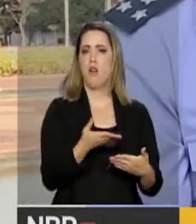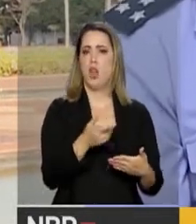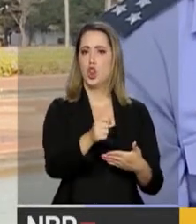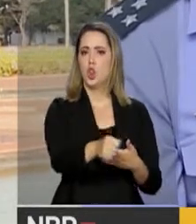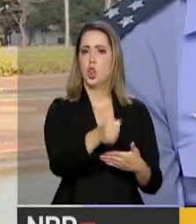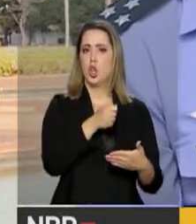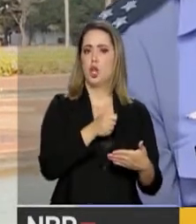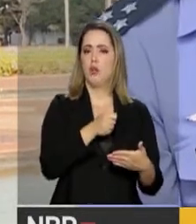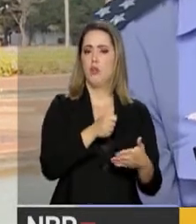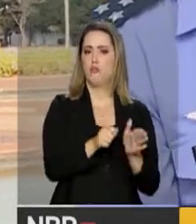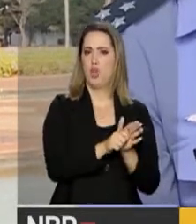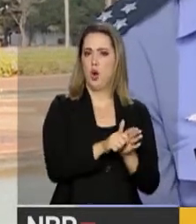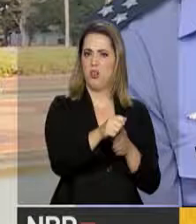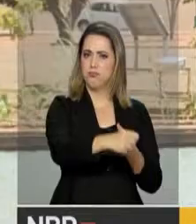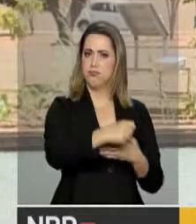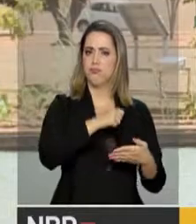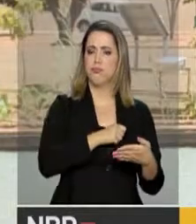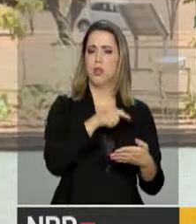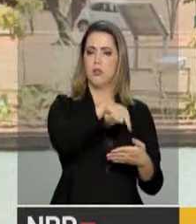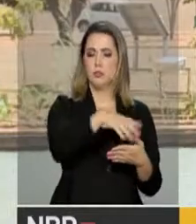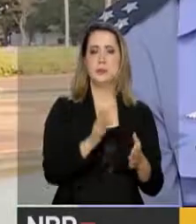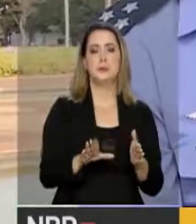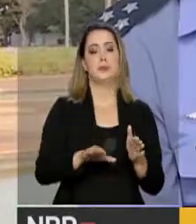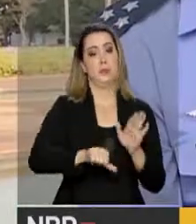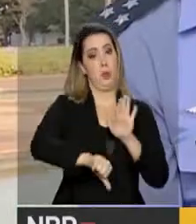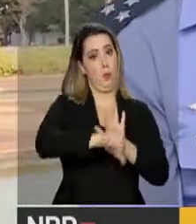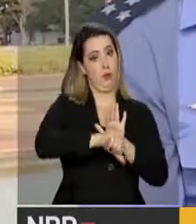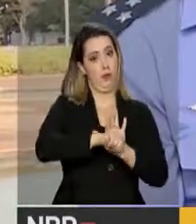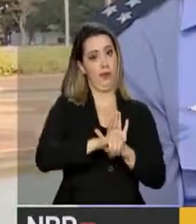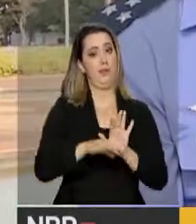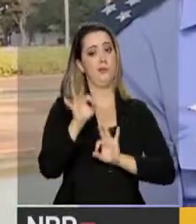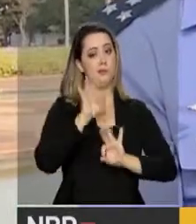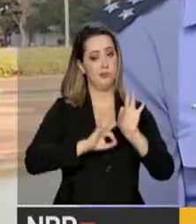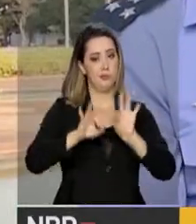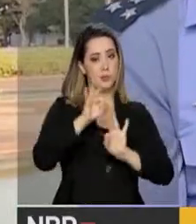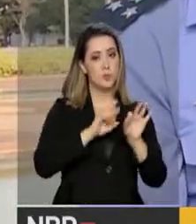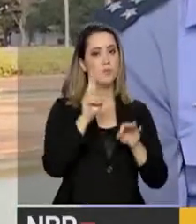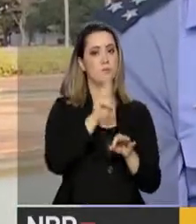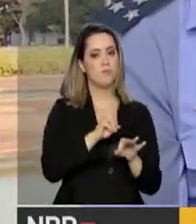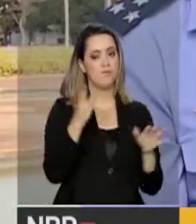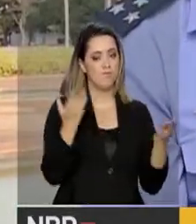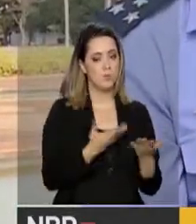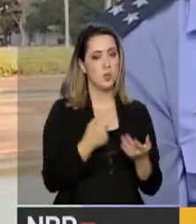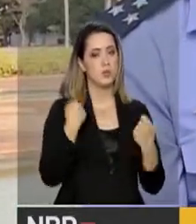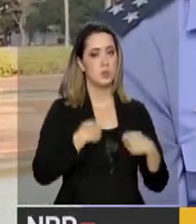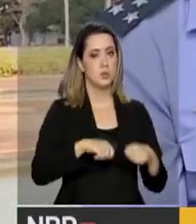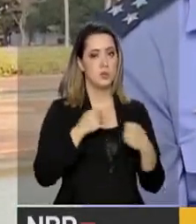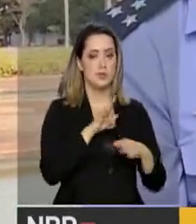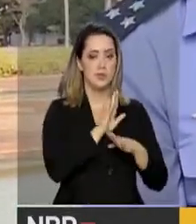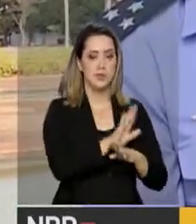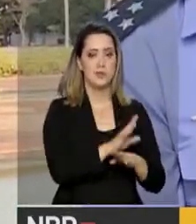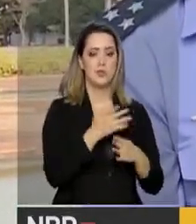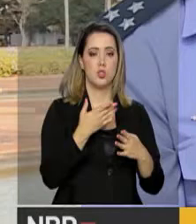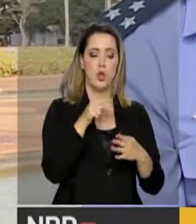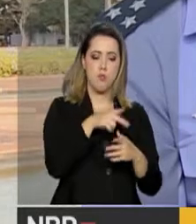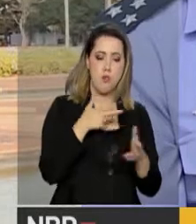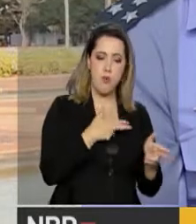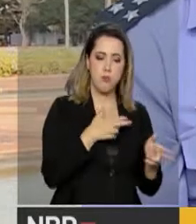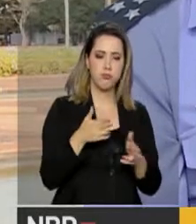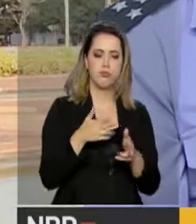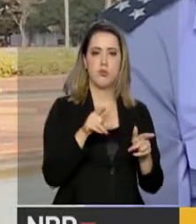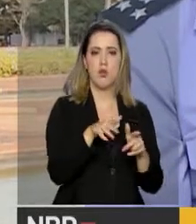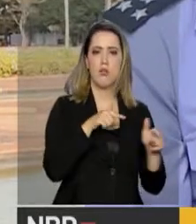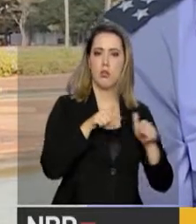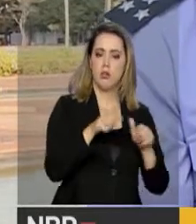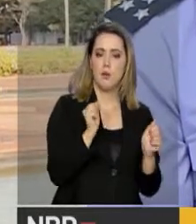que o crime organizado se utiliza muito hoje. E isso realmente a gente tem prestado apoio com diversas atuações,